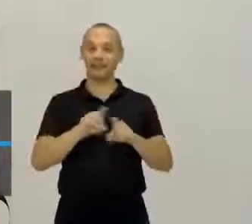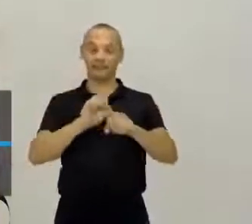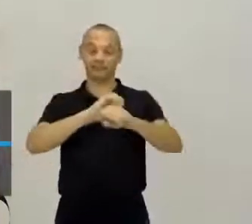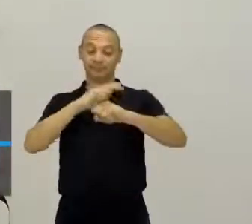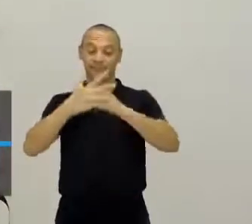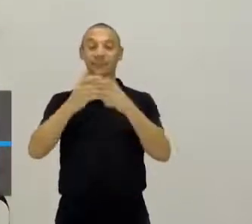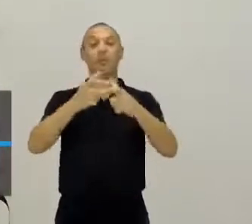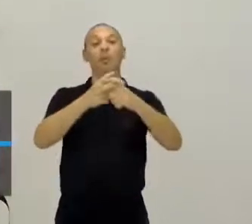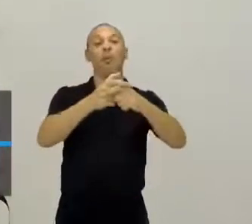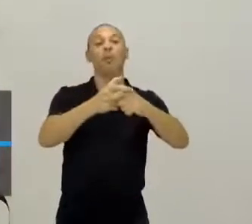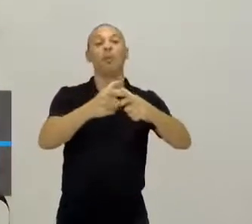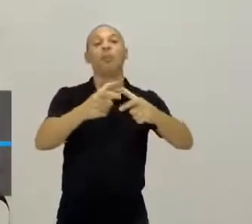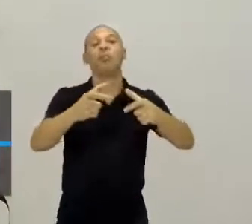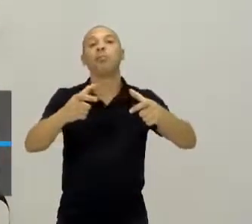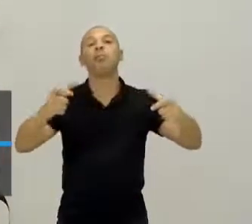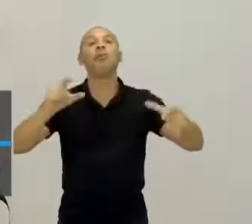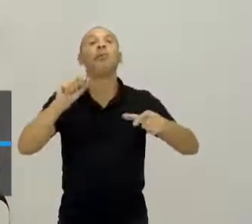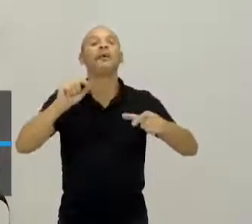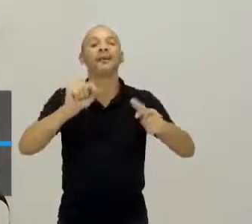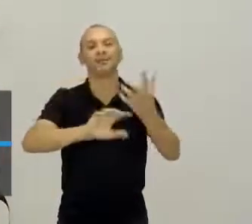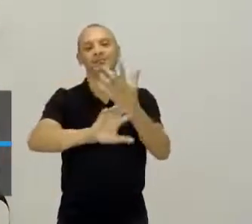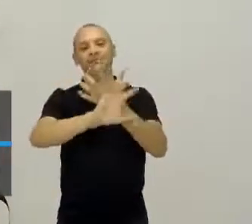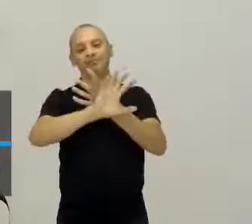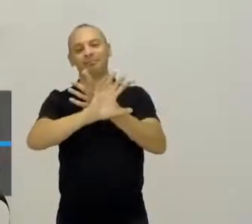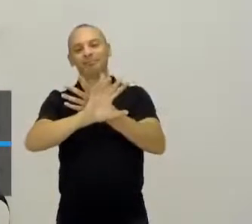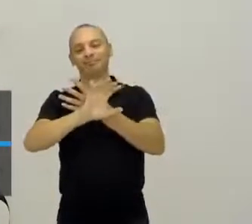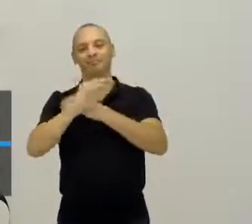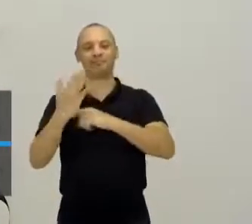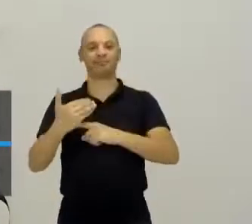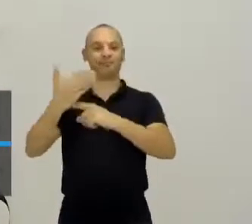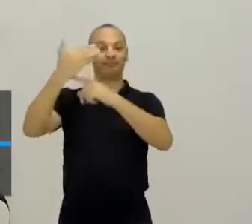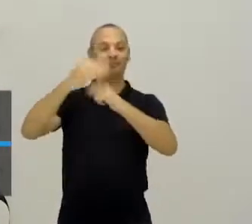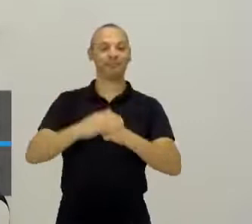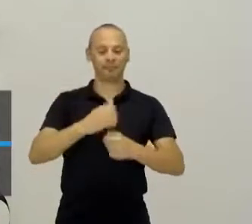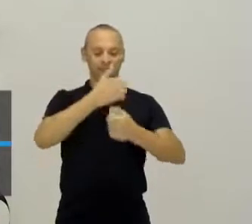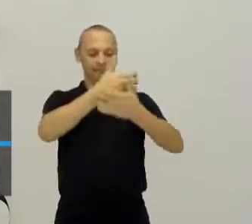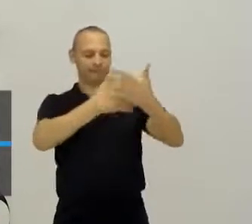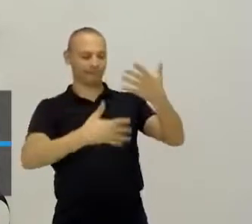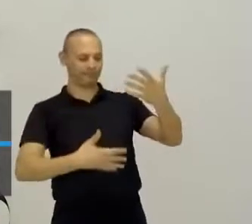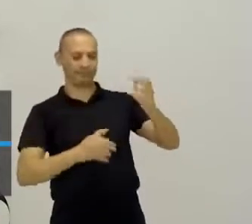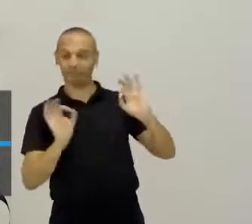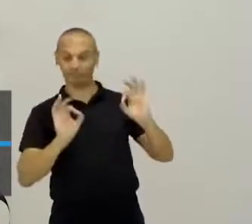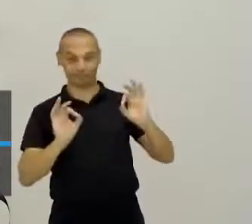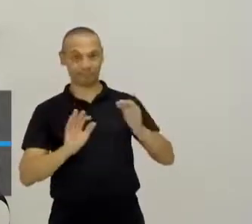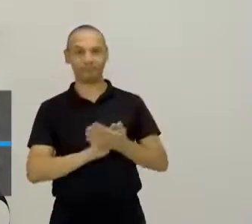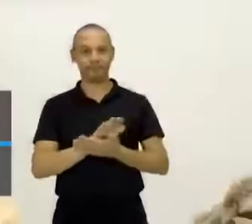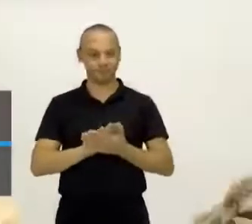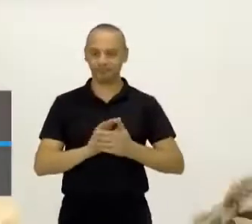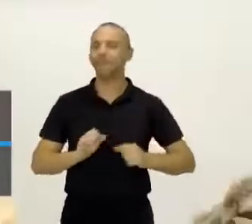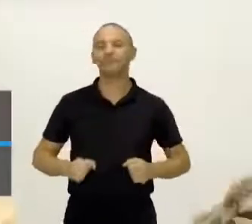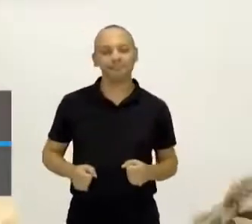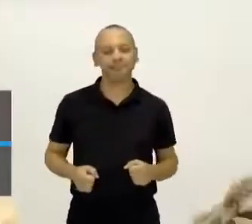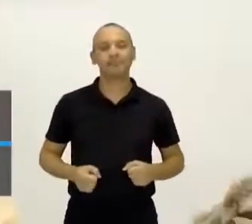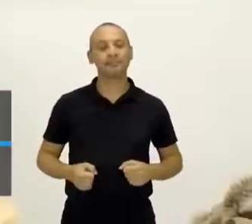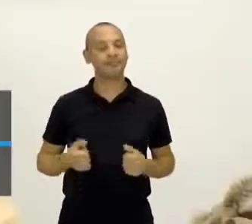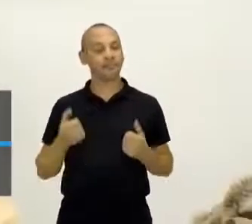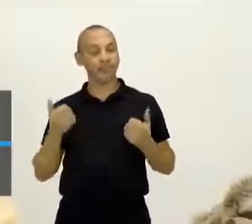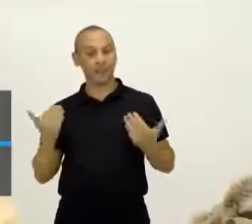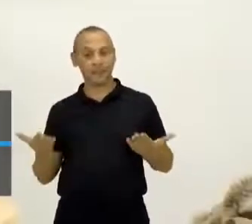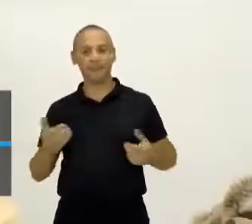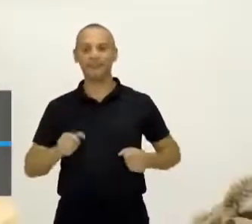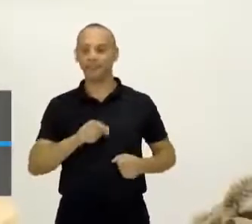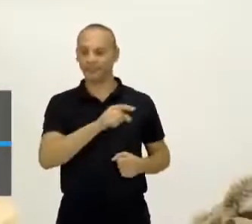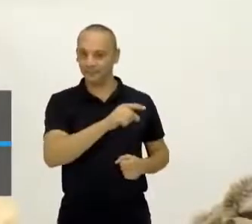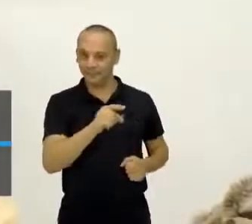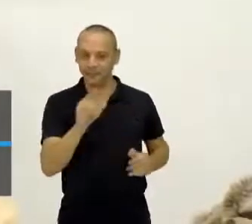pandemia ajudou muito. Subiu mais alguma aí para você, André? Para mim só até nenhuma. Aqui. Então vamos lá. Bom, de qualquer forma,